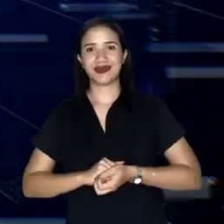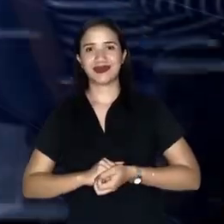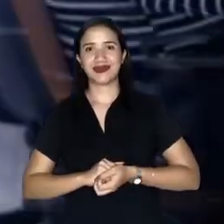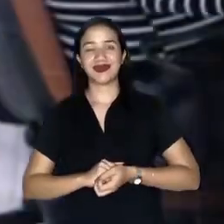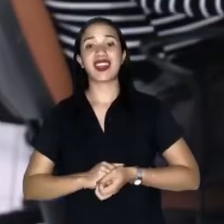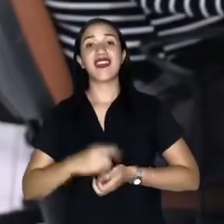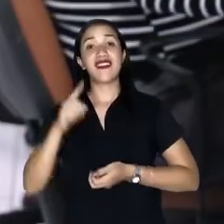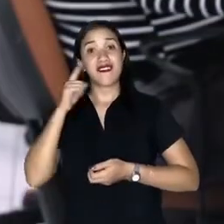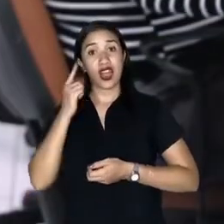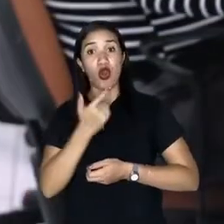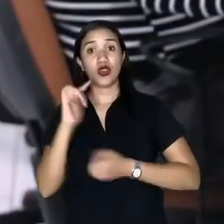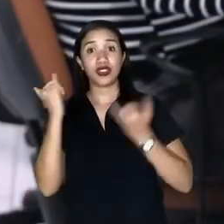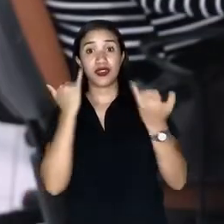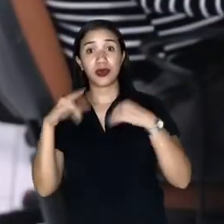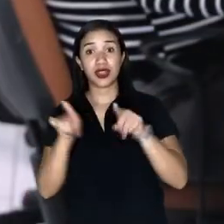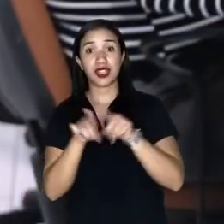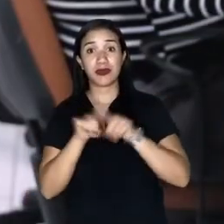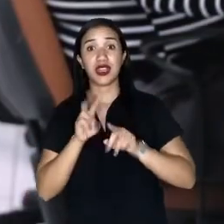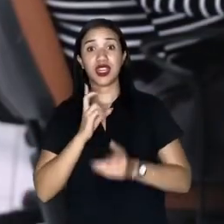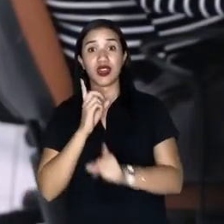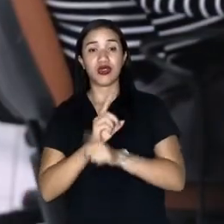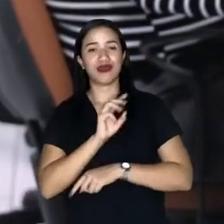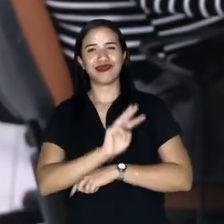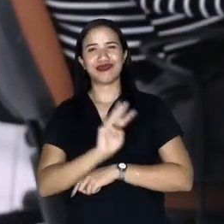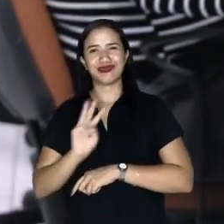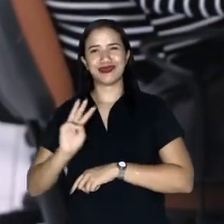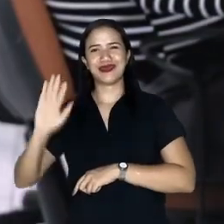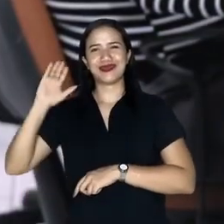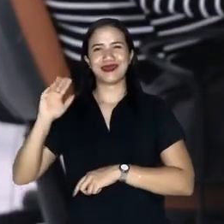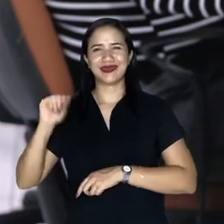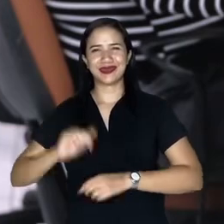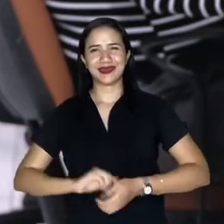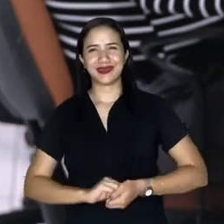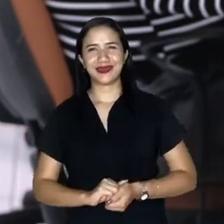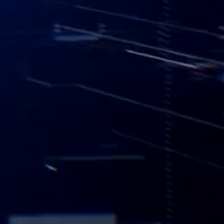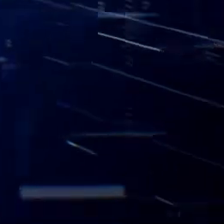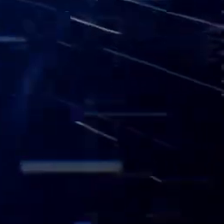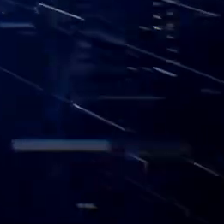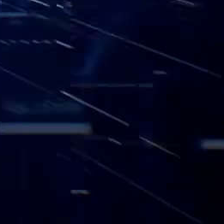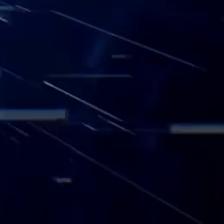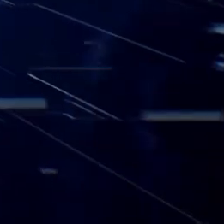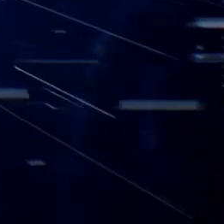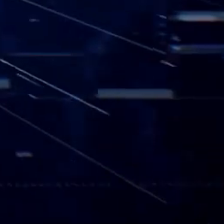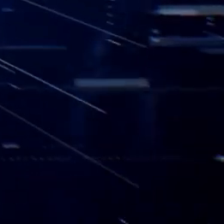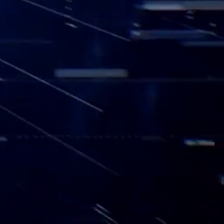Você confere essas e outras notícias no Agência Pará. Até mais!